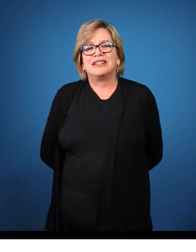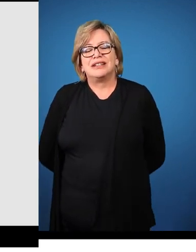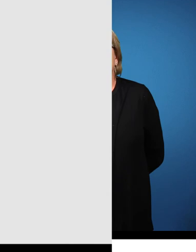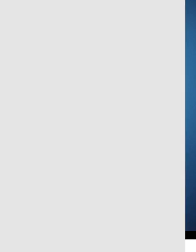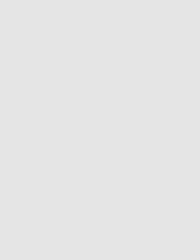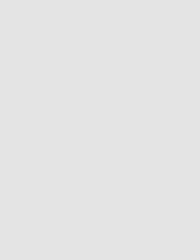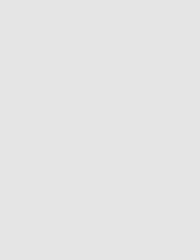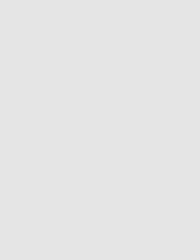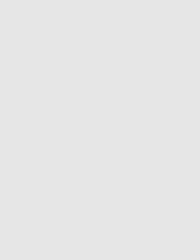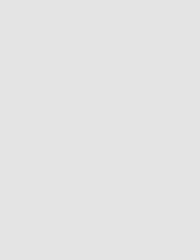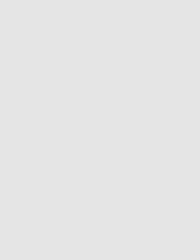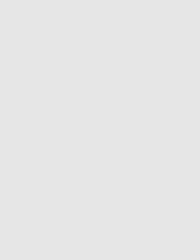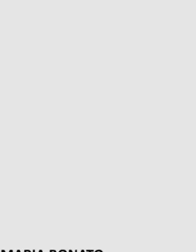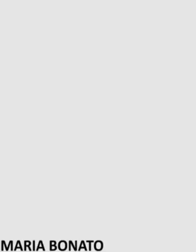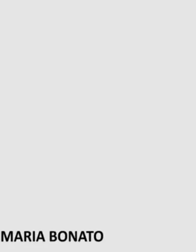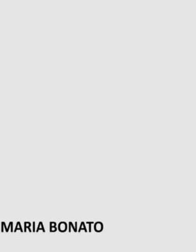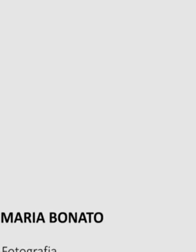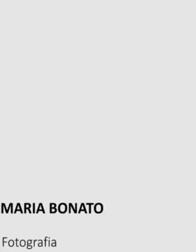Música